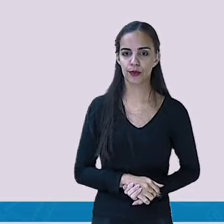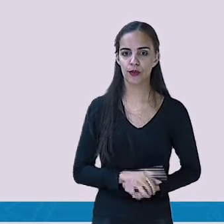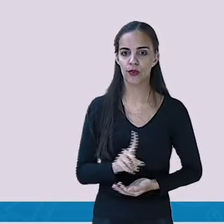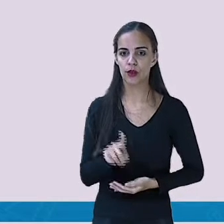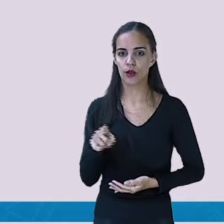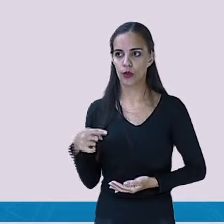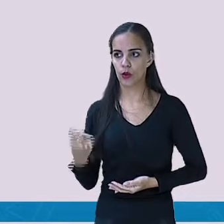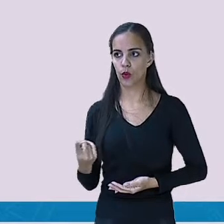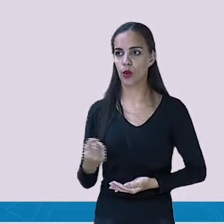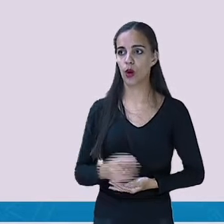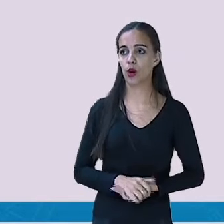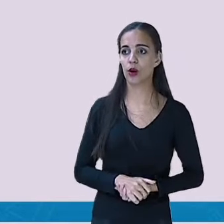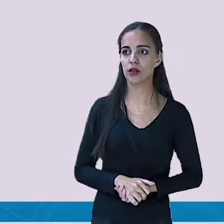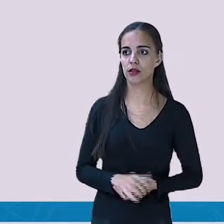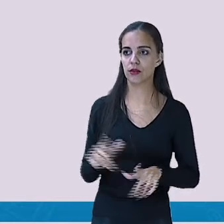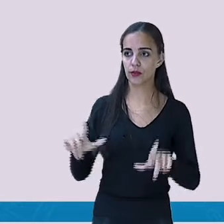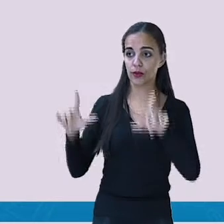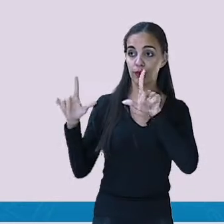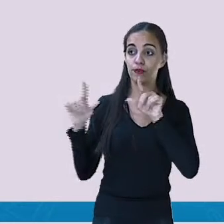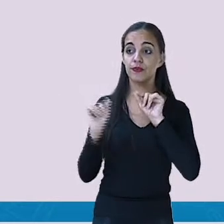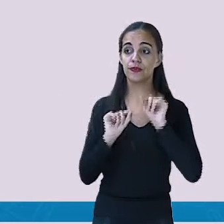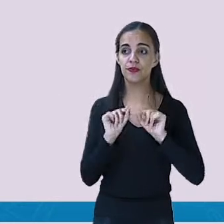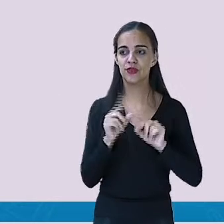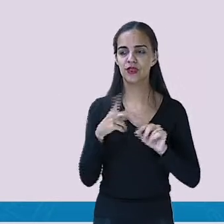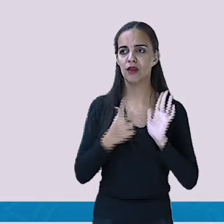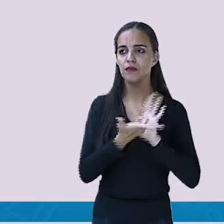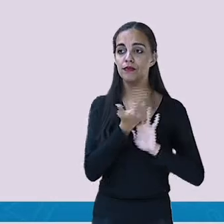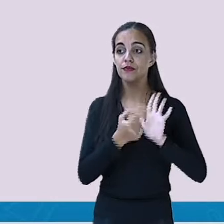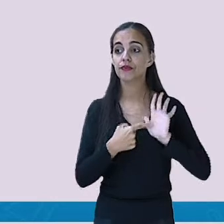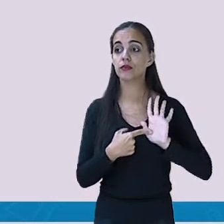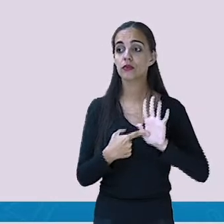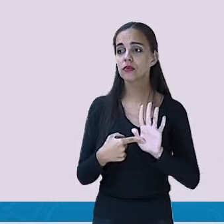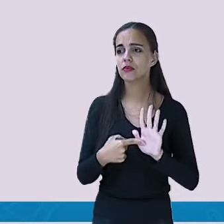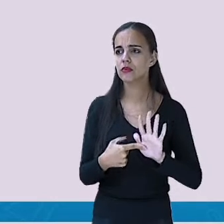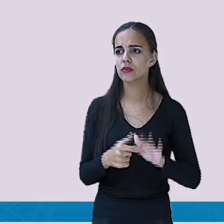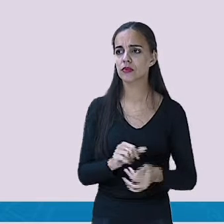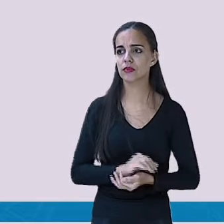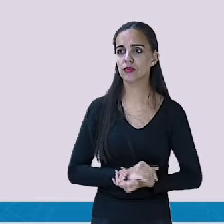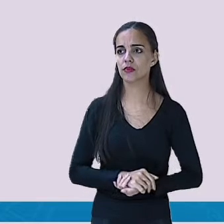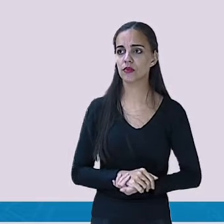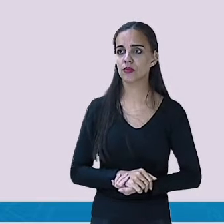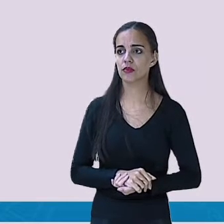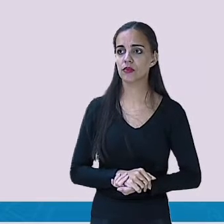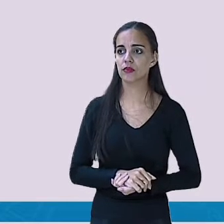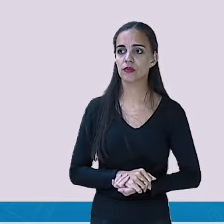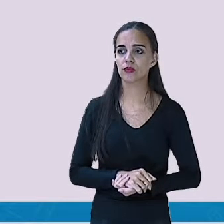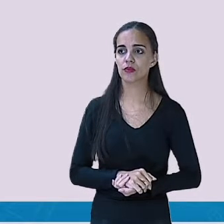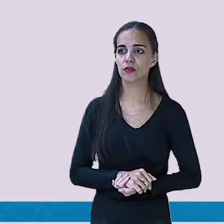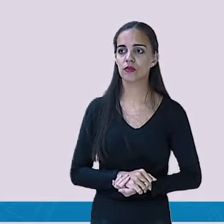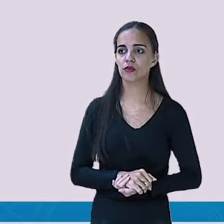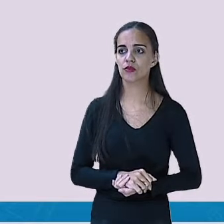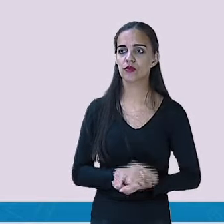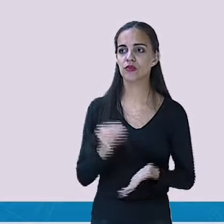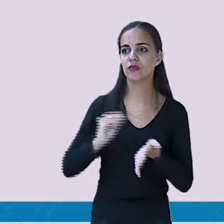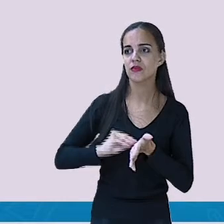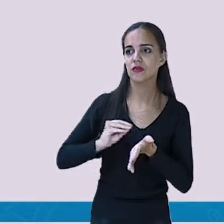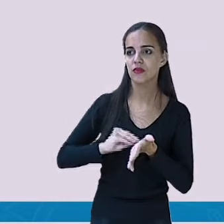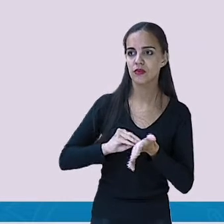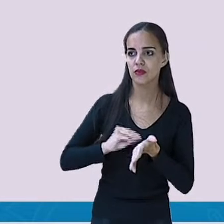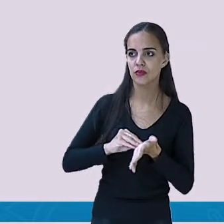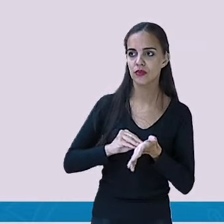E aqui, o que nós temos? A imagem que lembra fome, falta